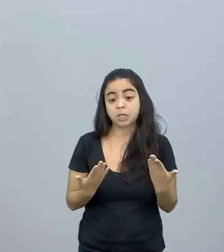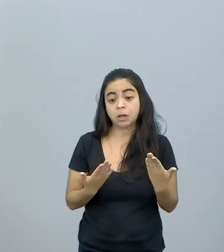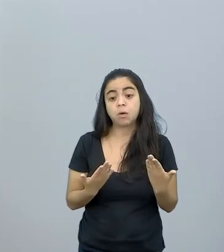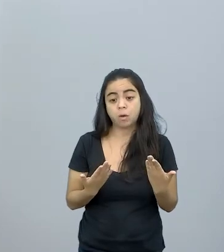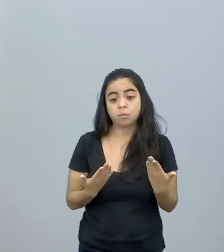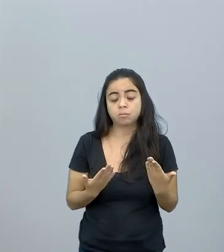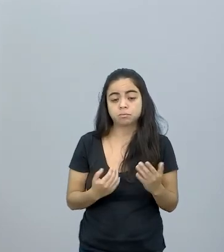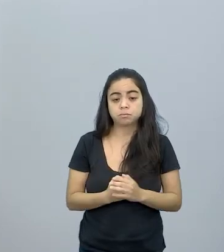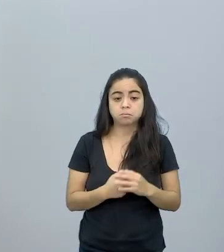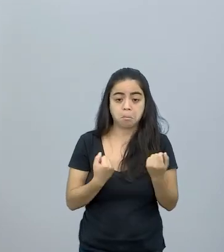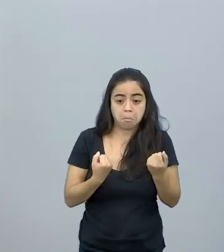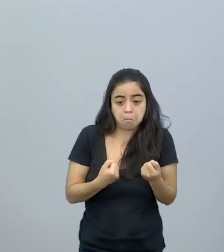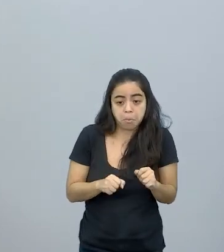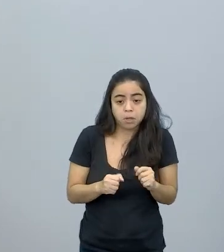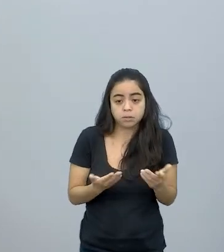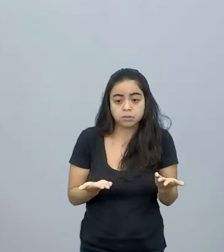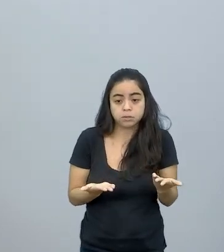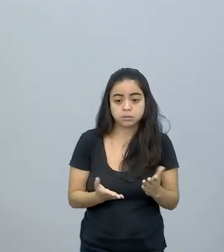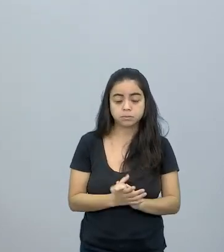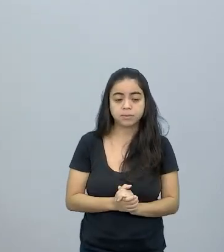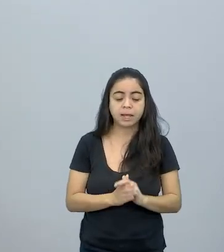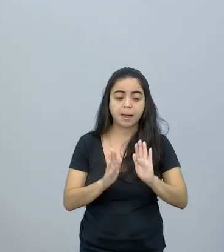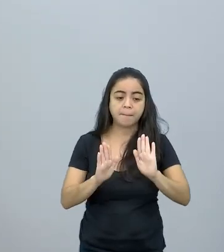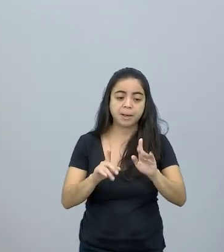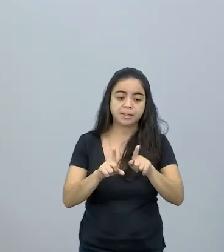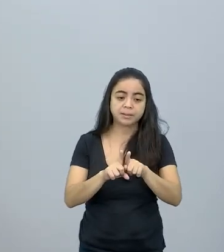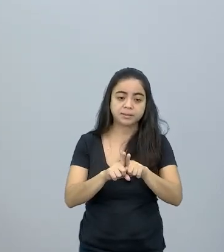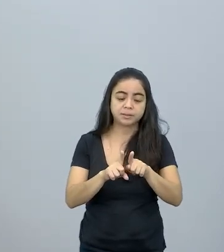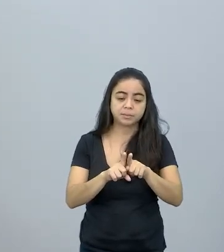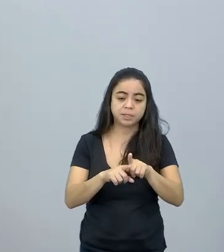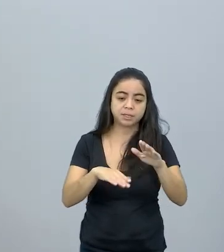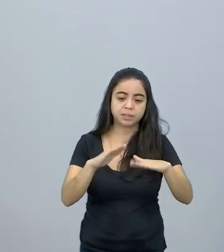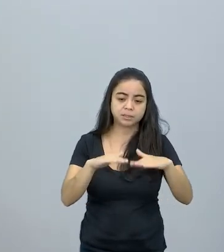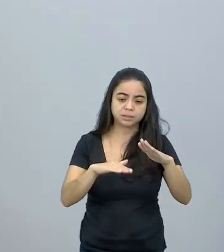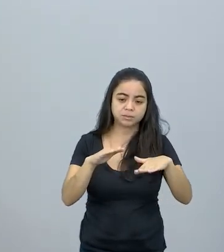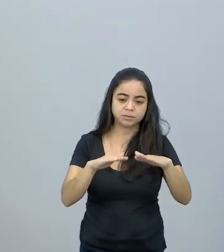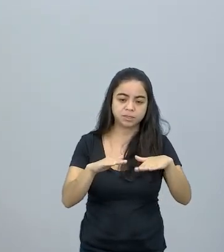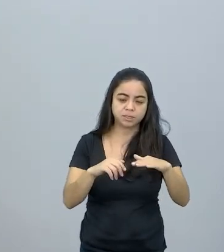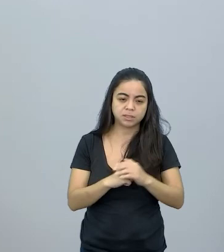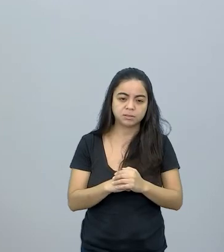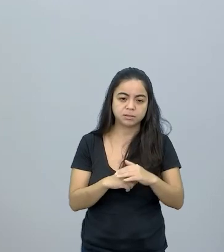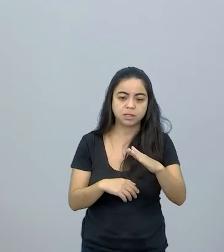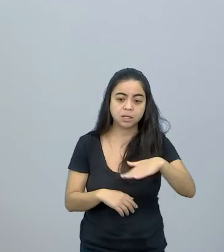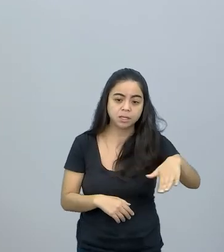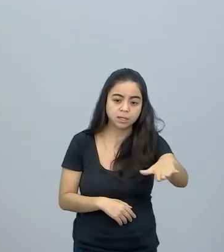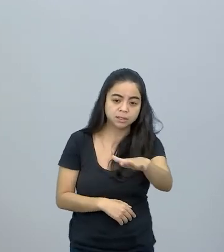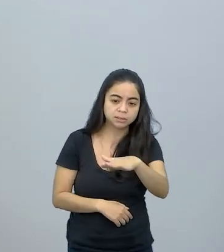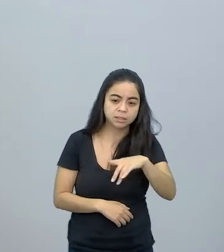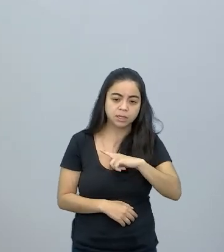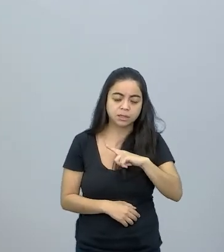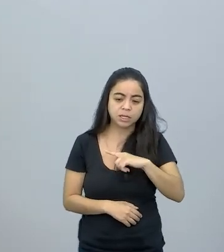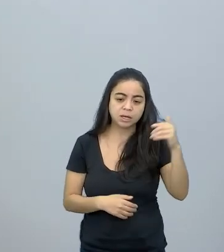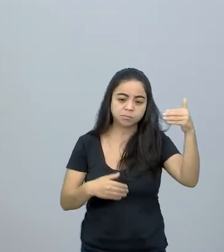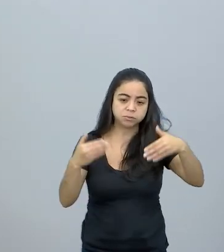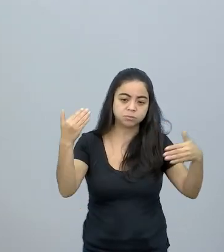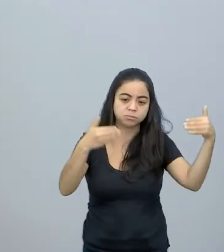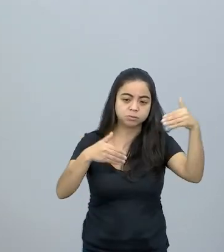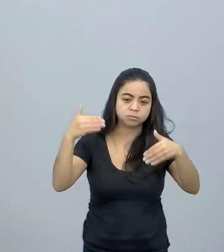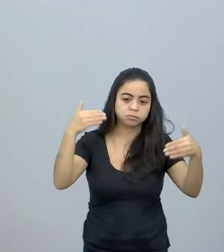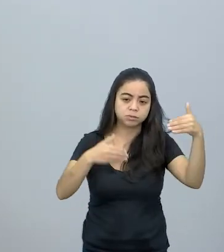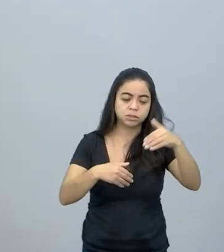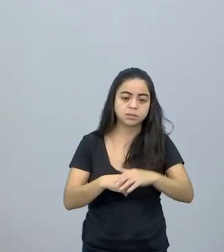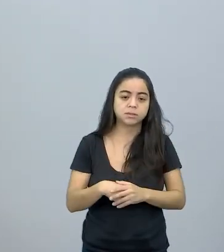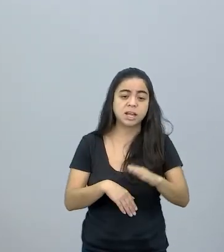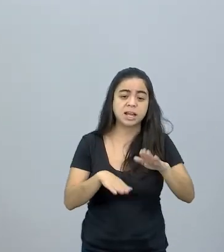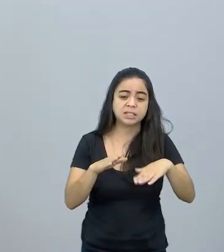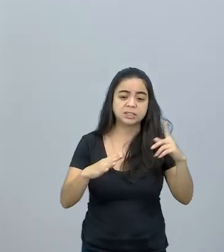né? E pode ser até então que nessa classe homogênea tenha imigrantes que de repente